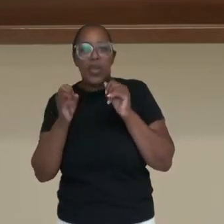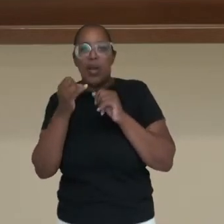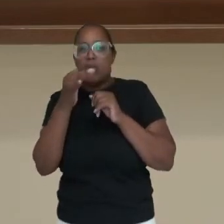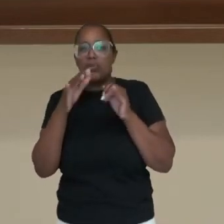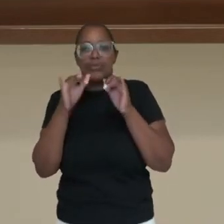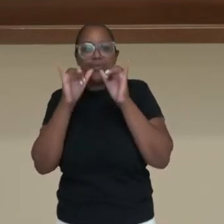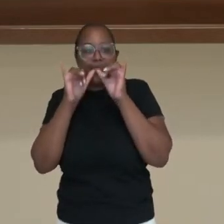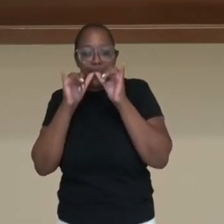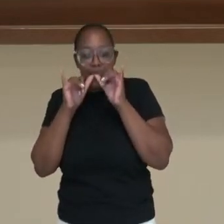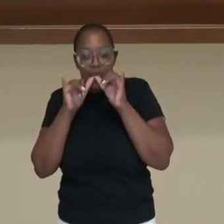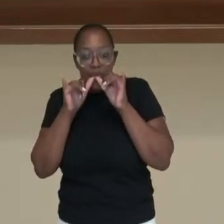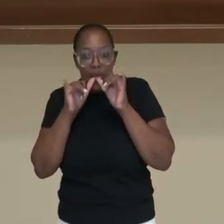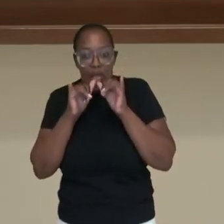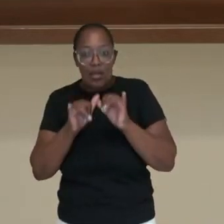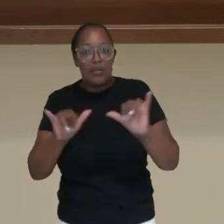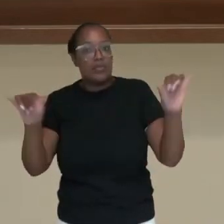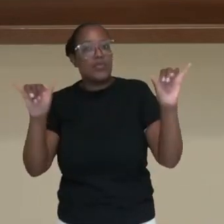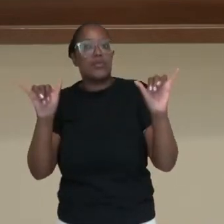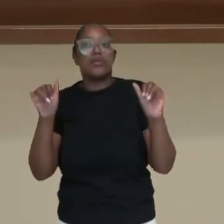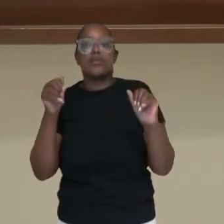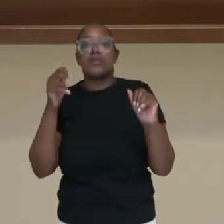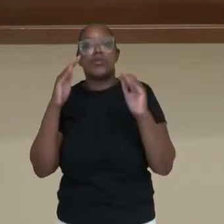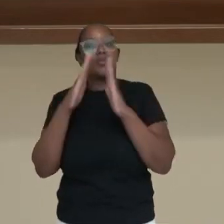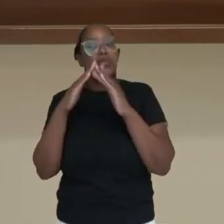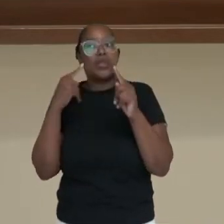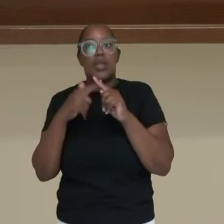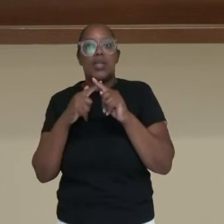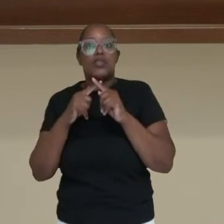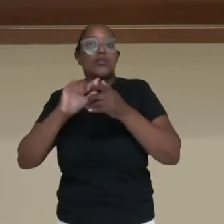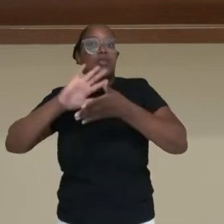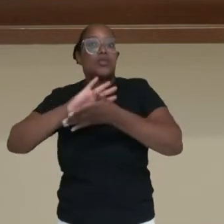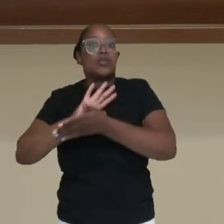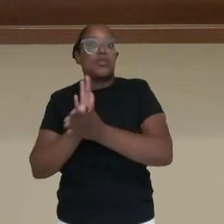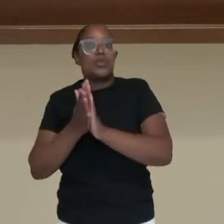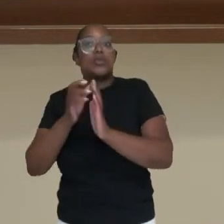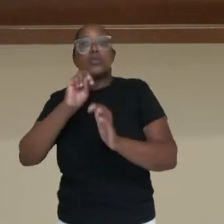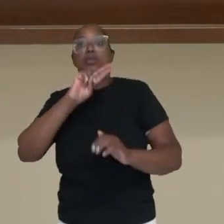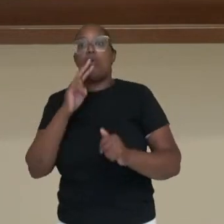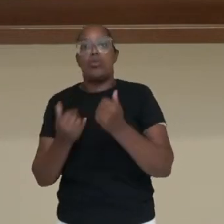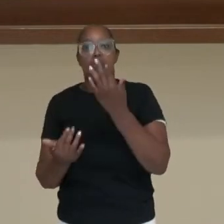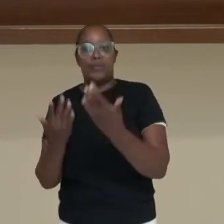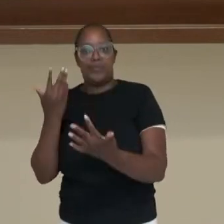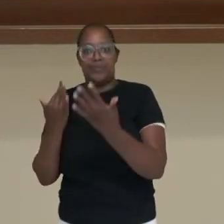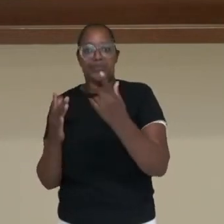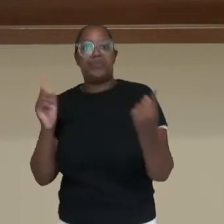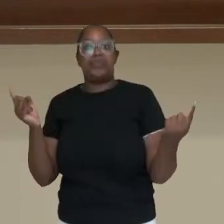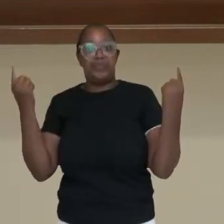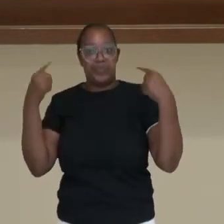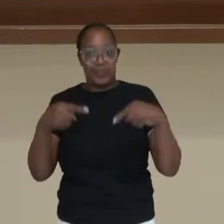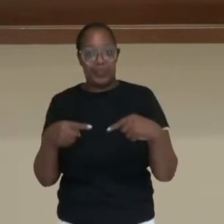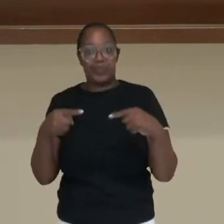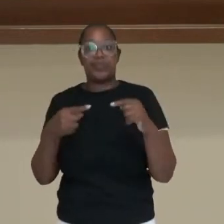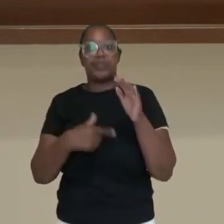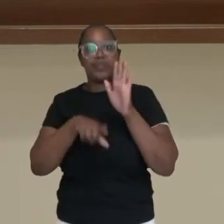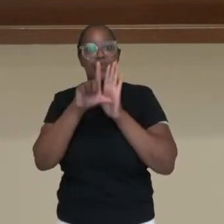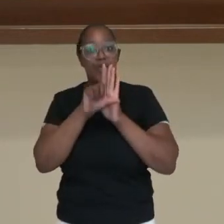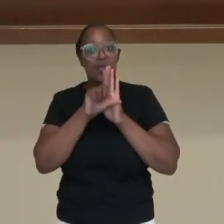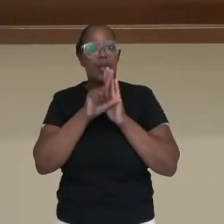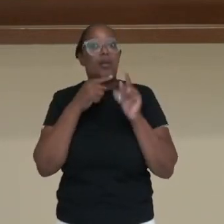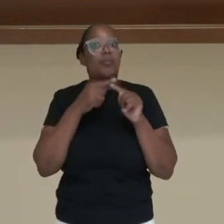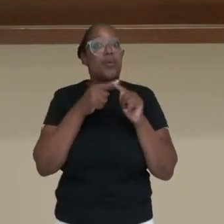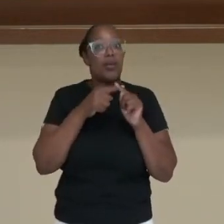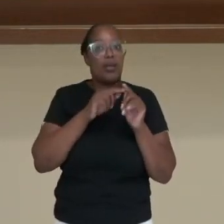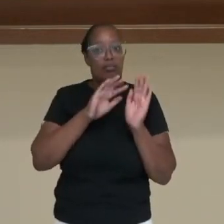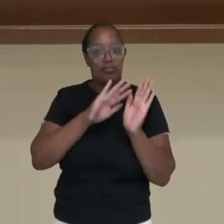que foram atacados de uma maneira ou outra, né? Isso é contra a lei. A lei do Brasil diz que